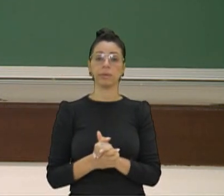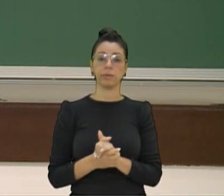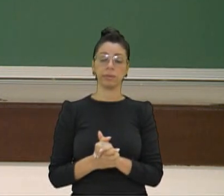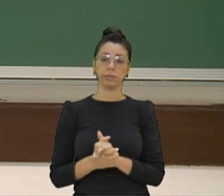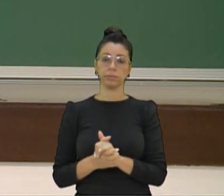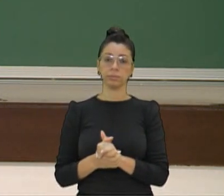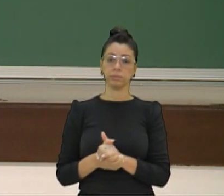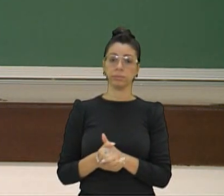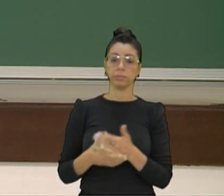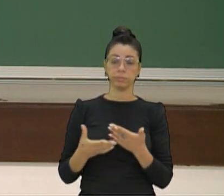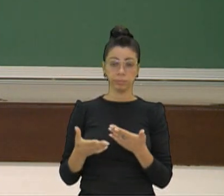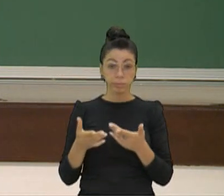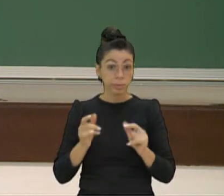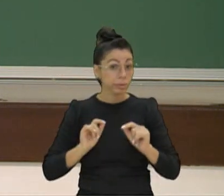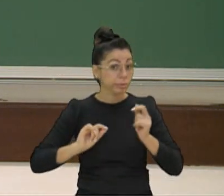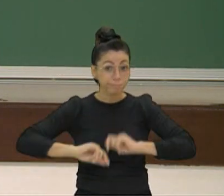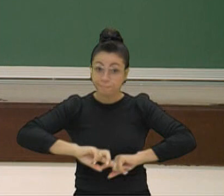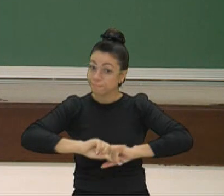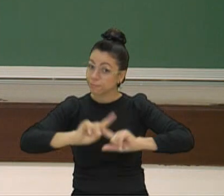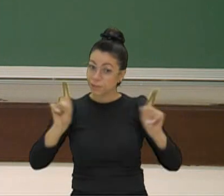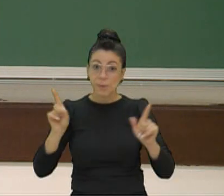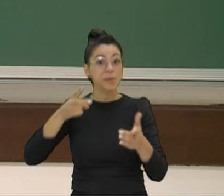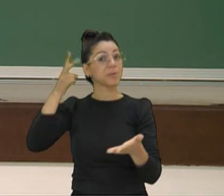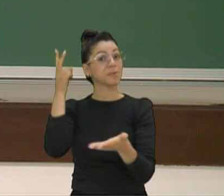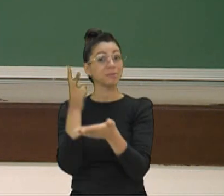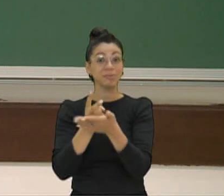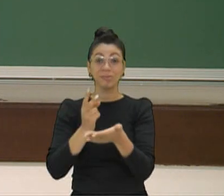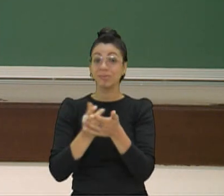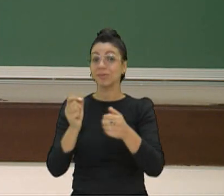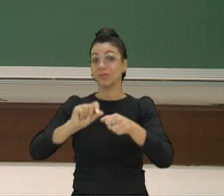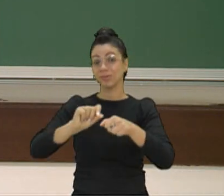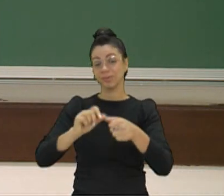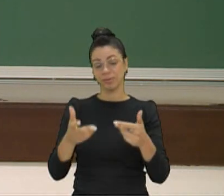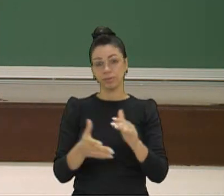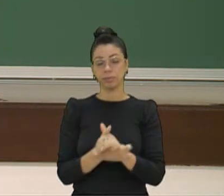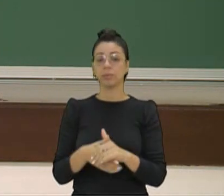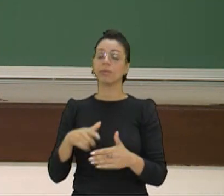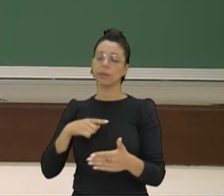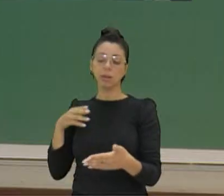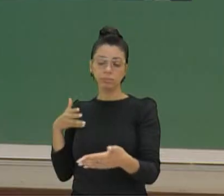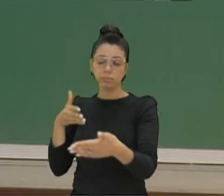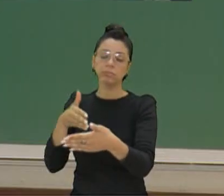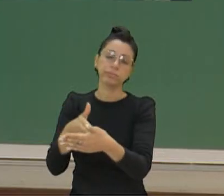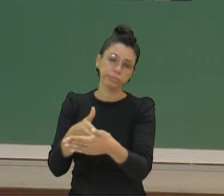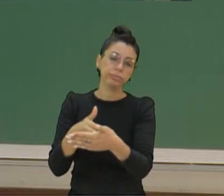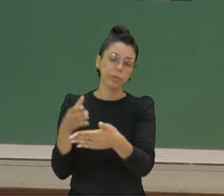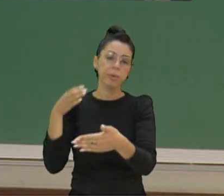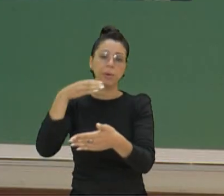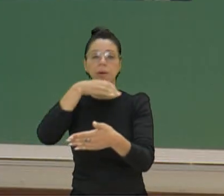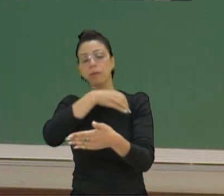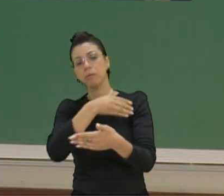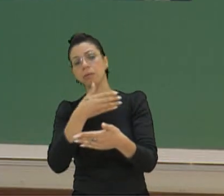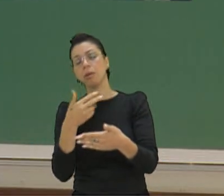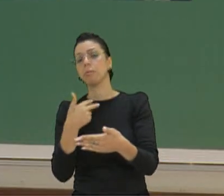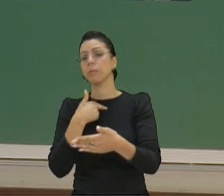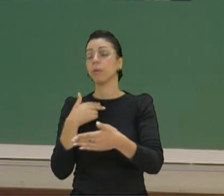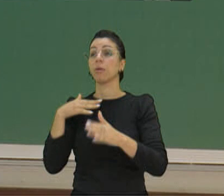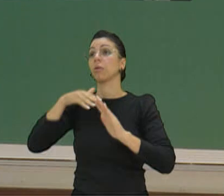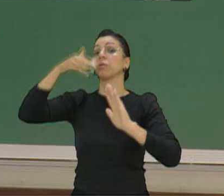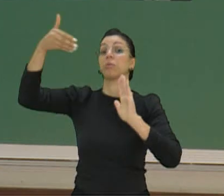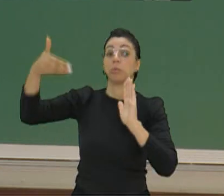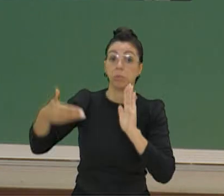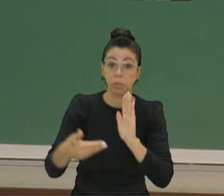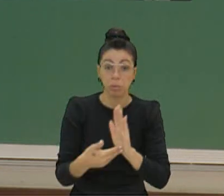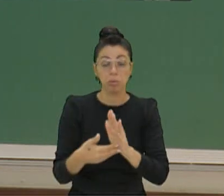alguma coisa? Muito provavelmente não, né? Então, ainda que existam limitações, claro, elas não podem fazer tudo que